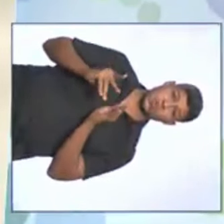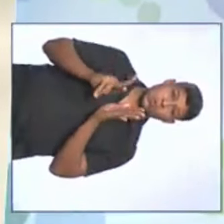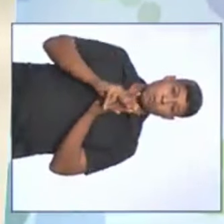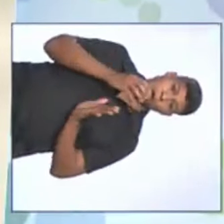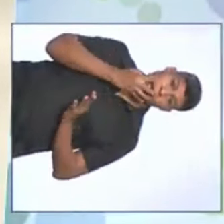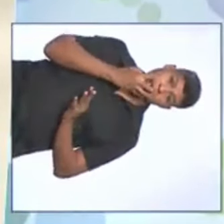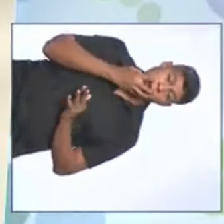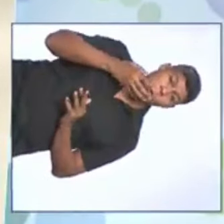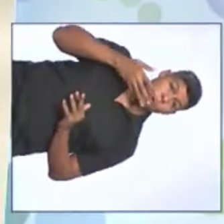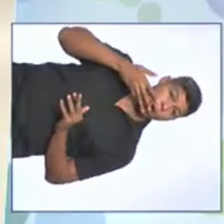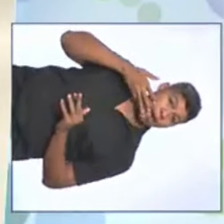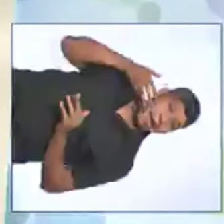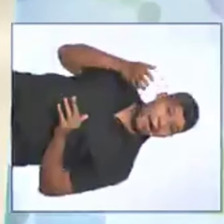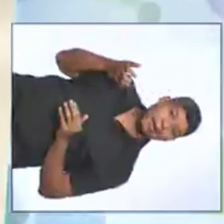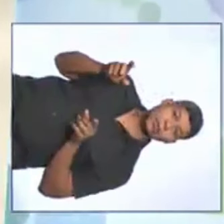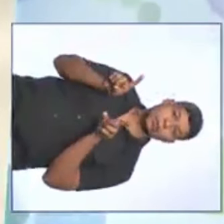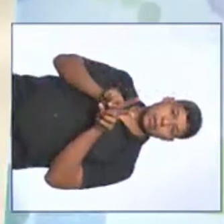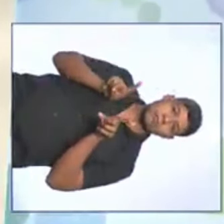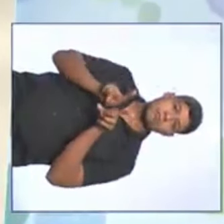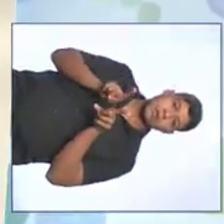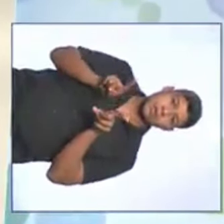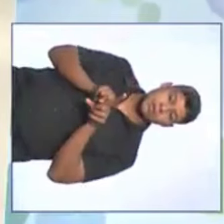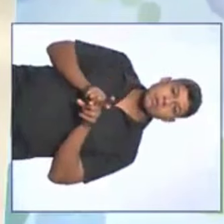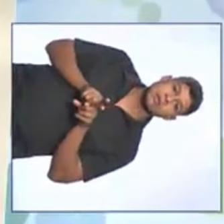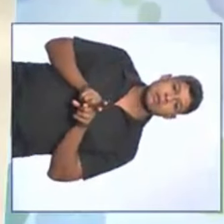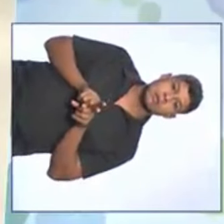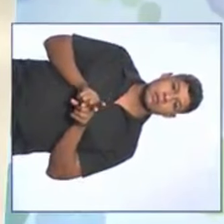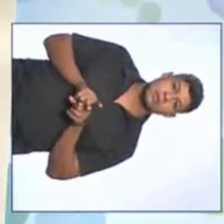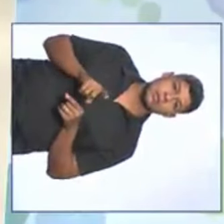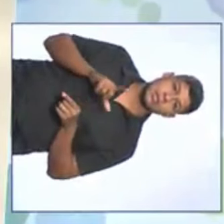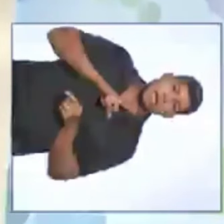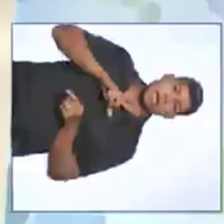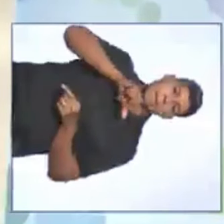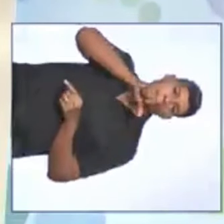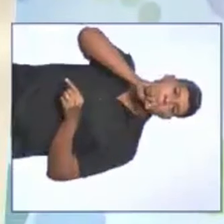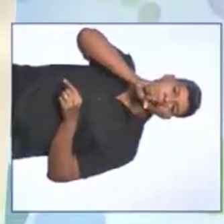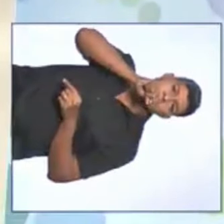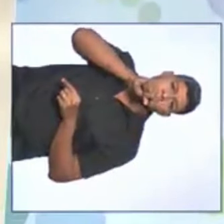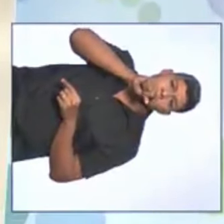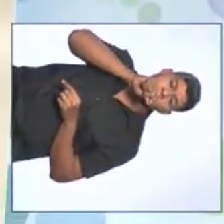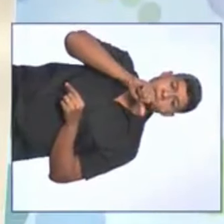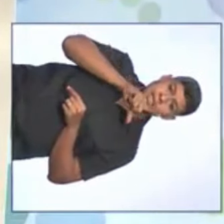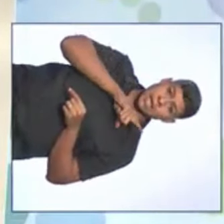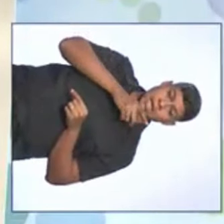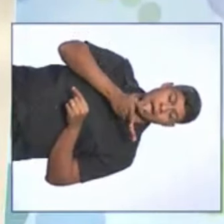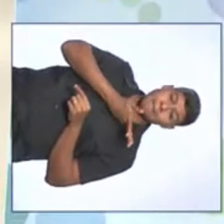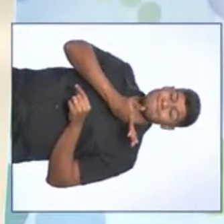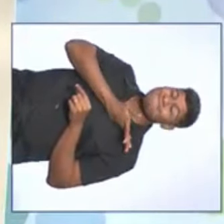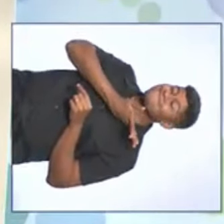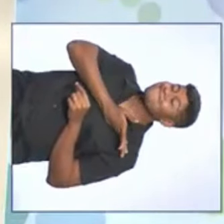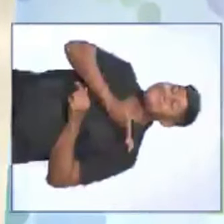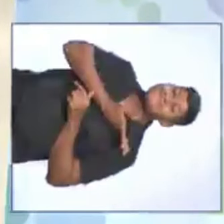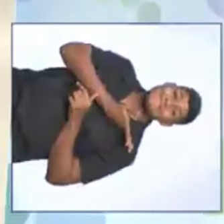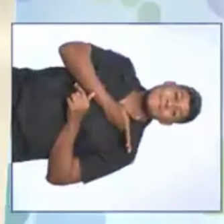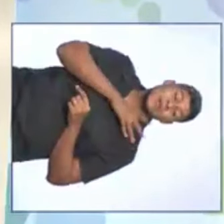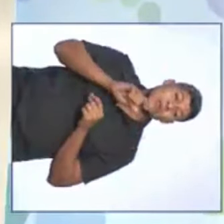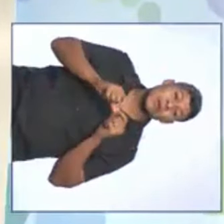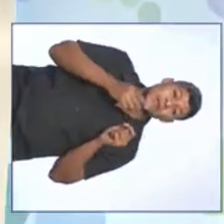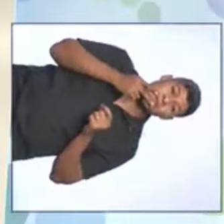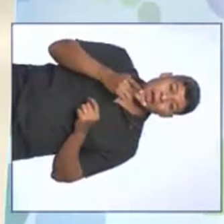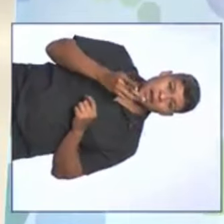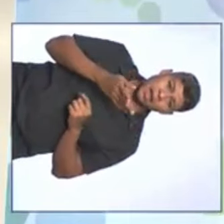cachorro, gato, como a gente falou, né. Gato, cachorro, hamster, Eu tenho um casal de amigos, muito amigos meus, que quando